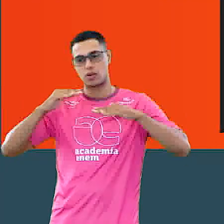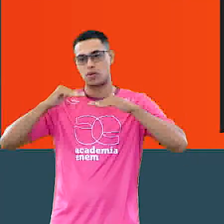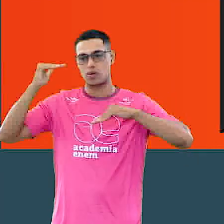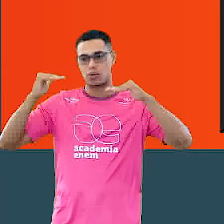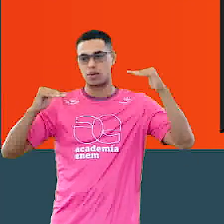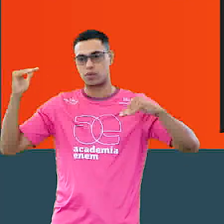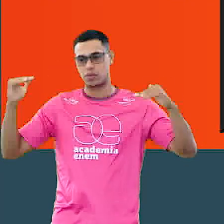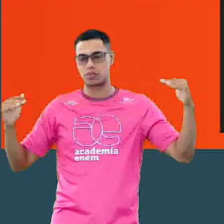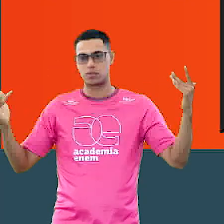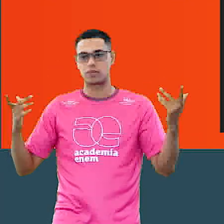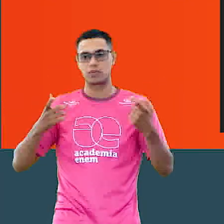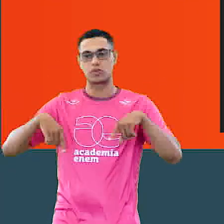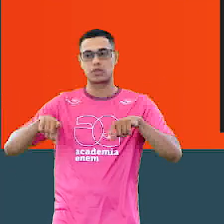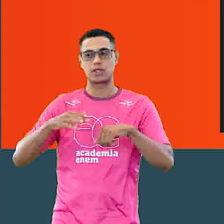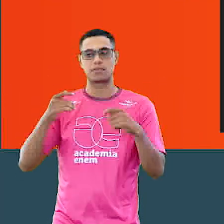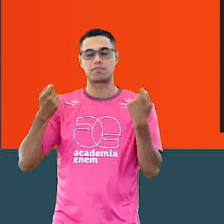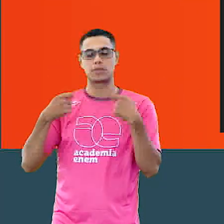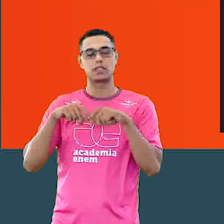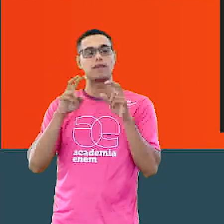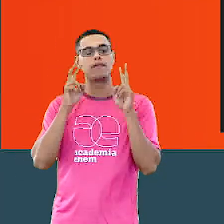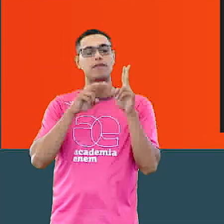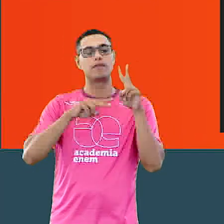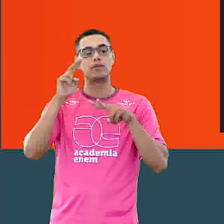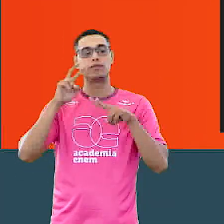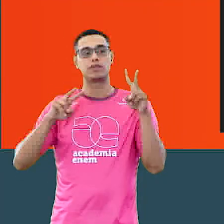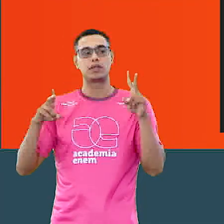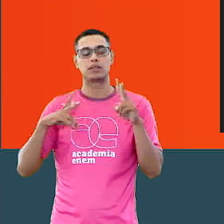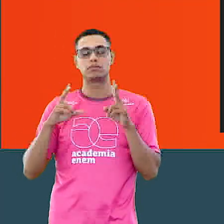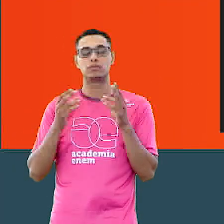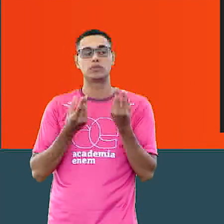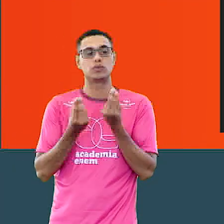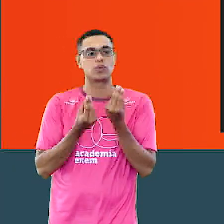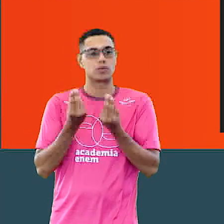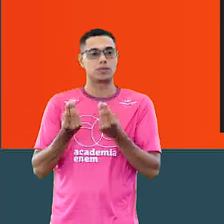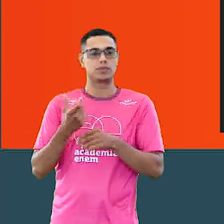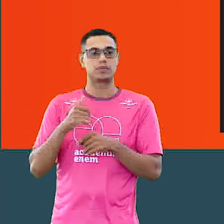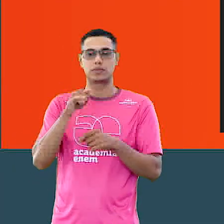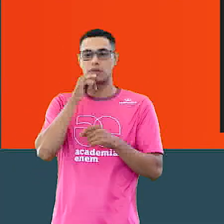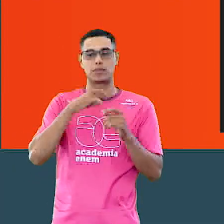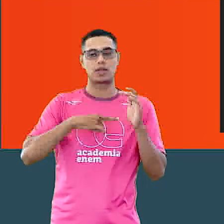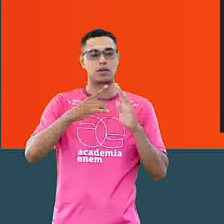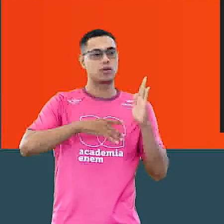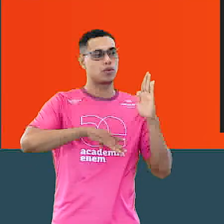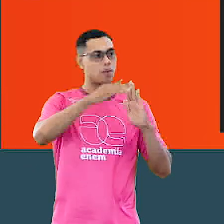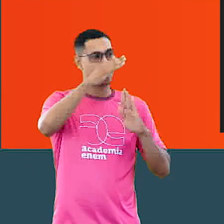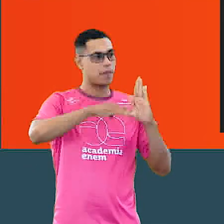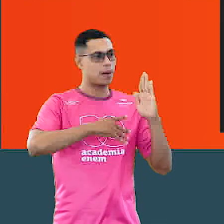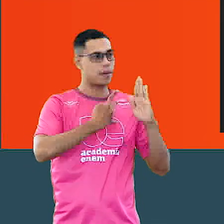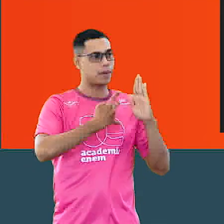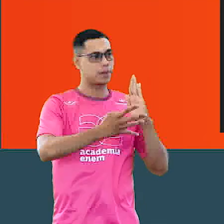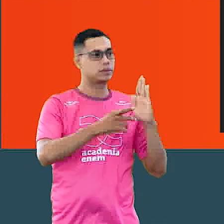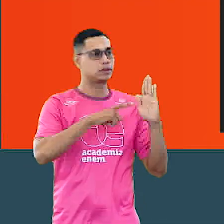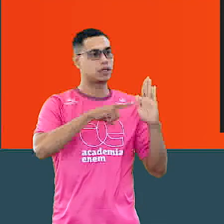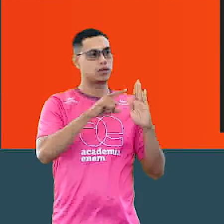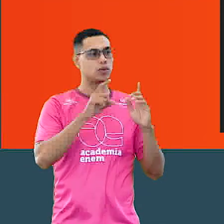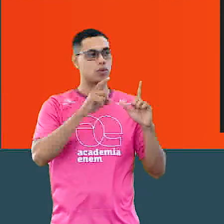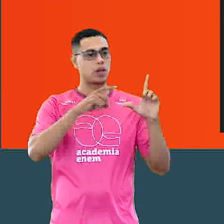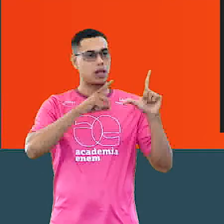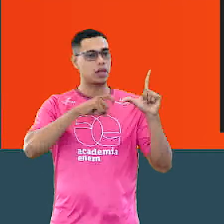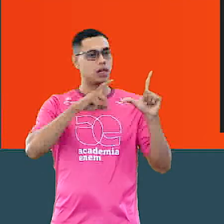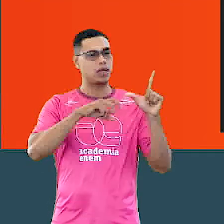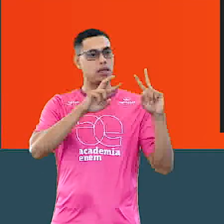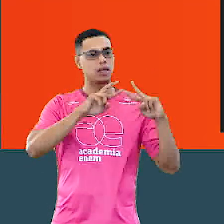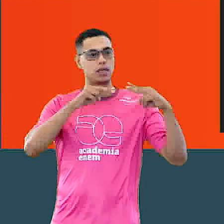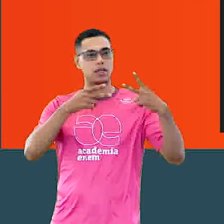precisam ver, vocês precisam enxergar. E aí, essa planilha, esse link, ele tem de todos